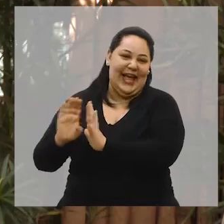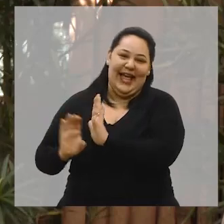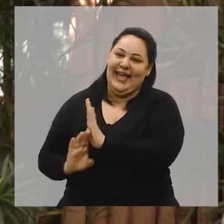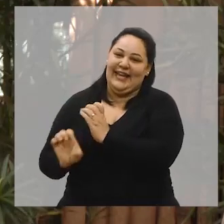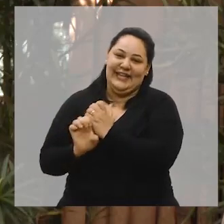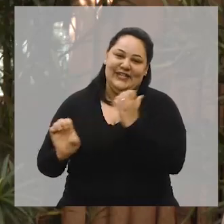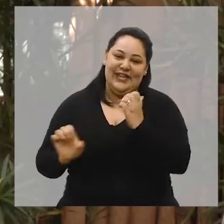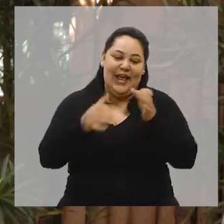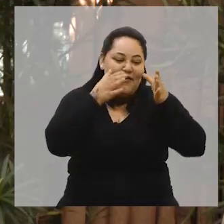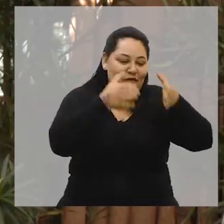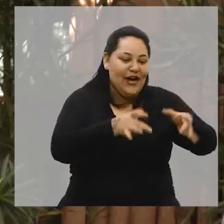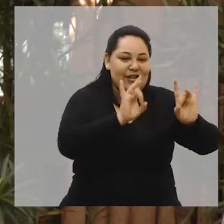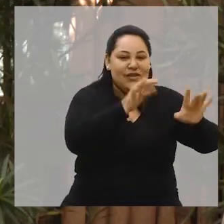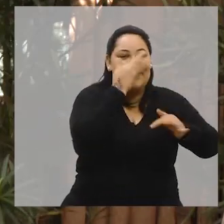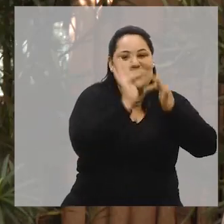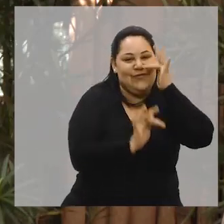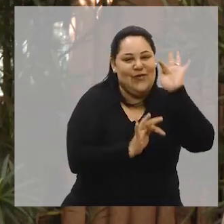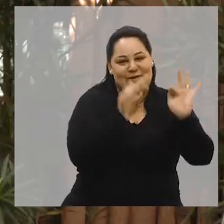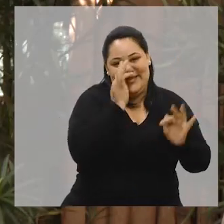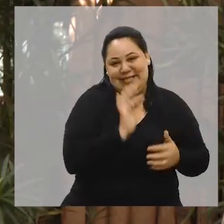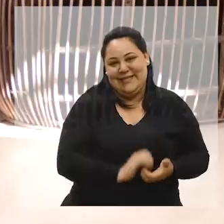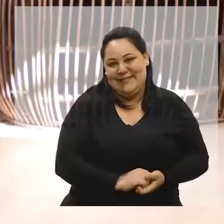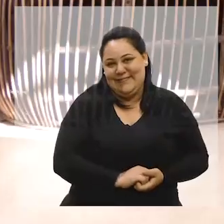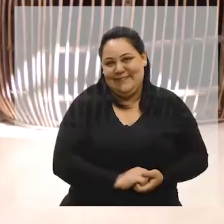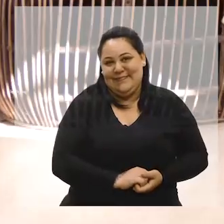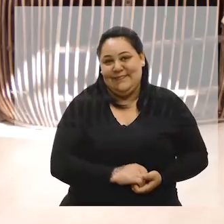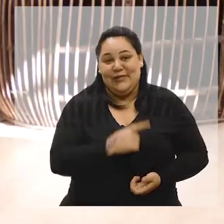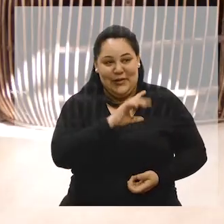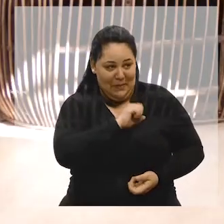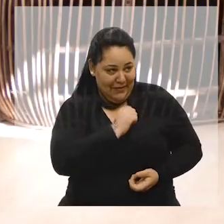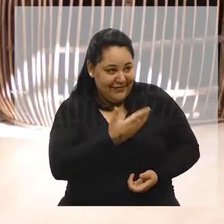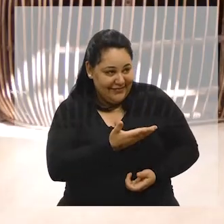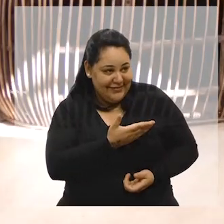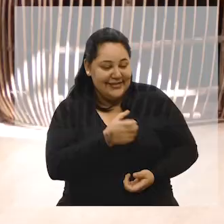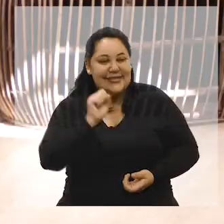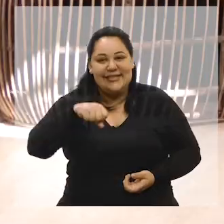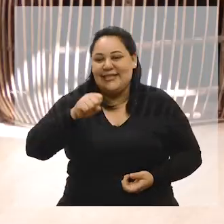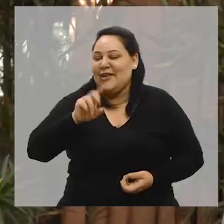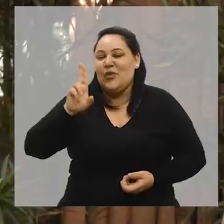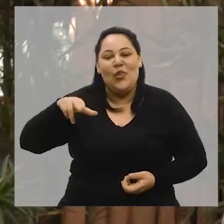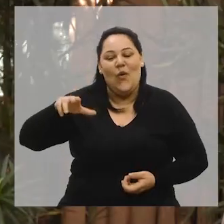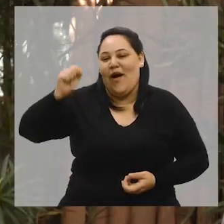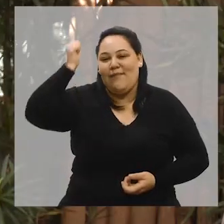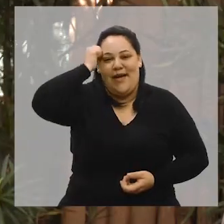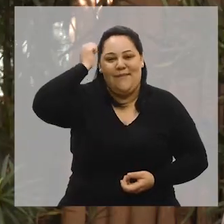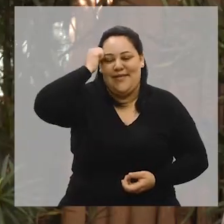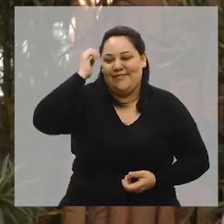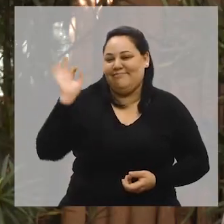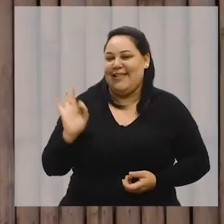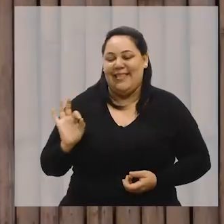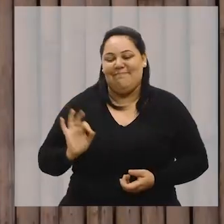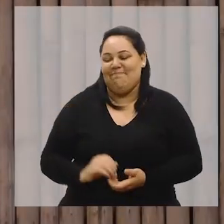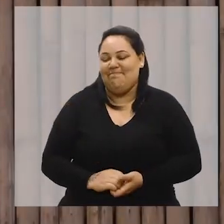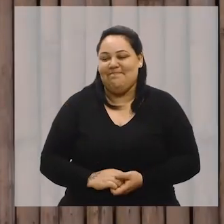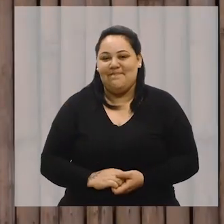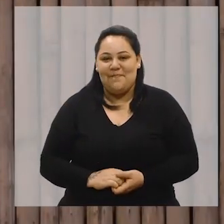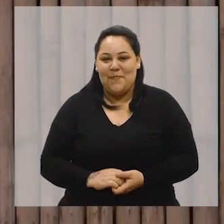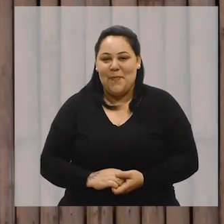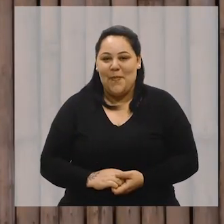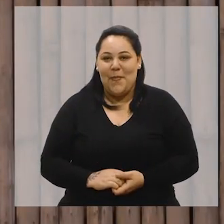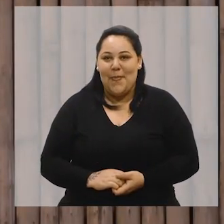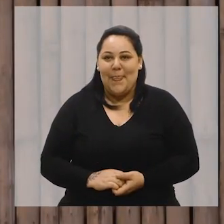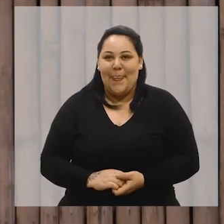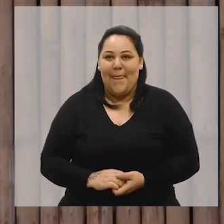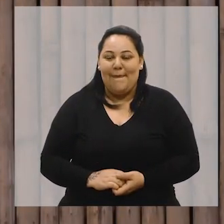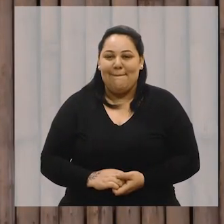na engenharia para me dedicar às flores. E tá gostando? Tô, não me arrependo nem um minuto, assim. Gosto muito. Que coisa